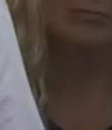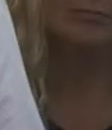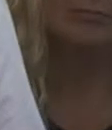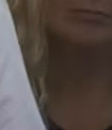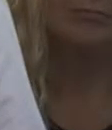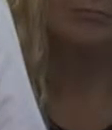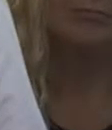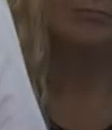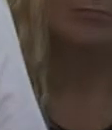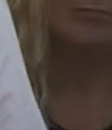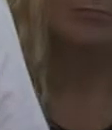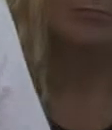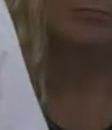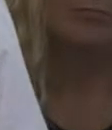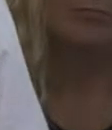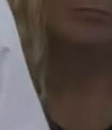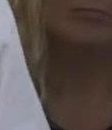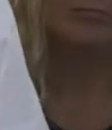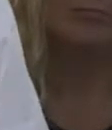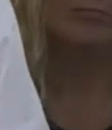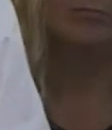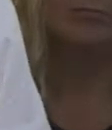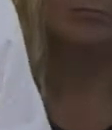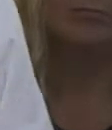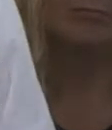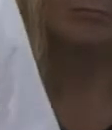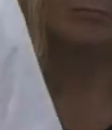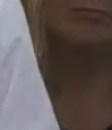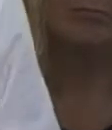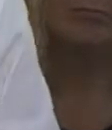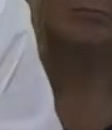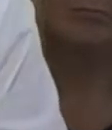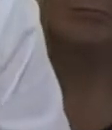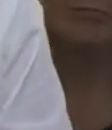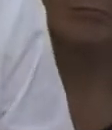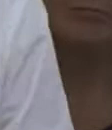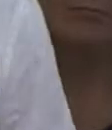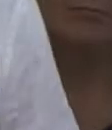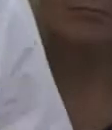criar criança. Deu 5 minutos? Não.